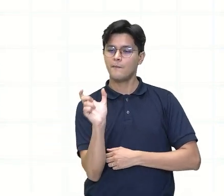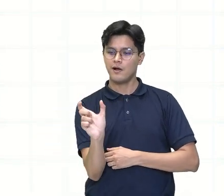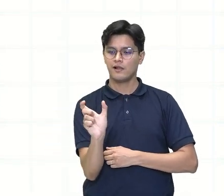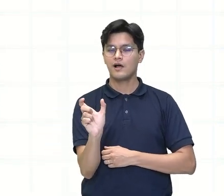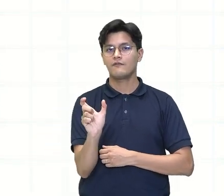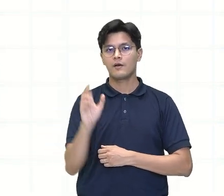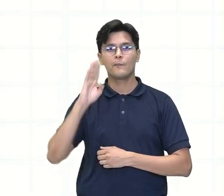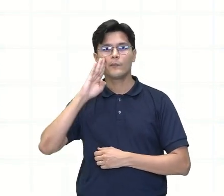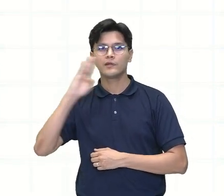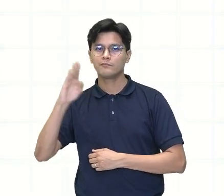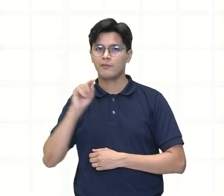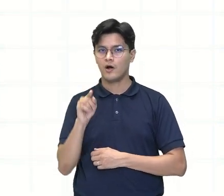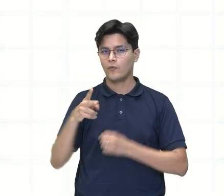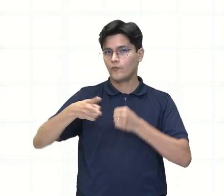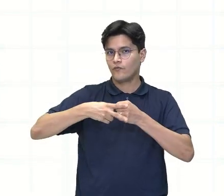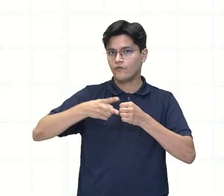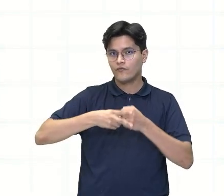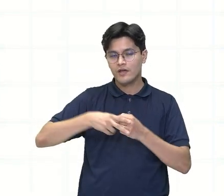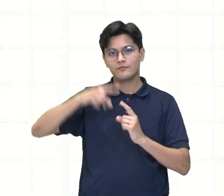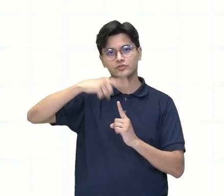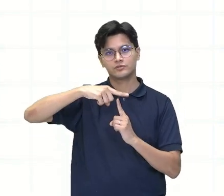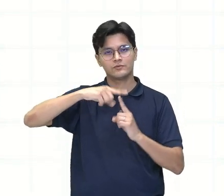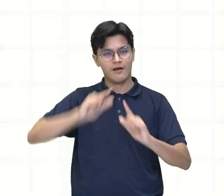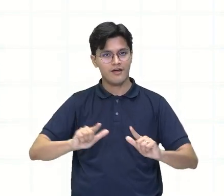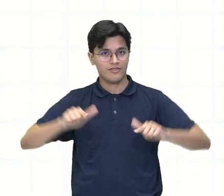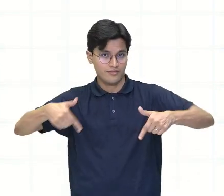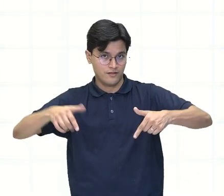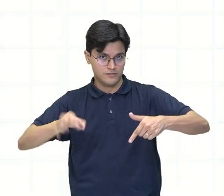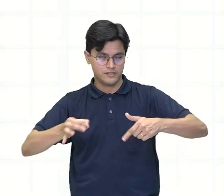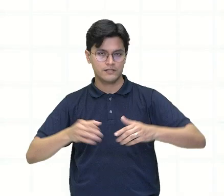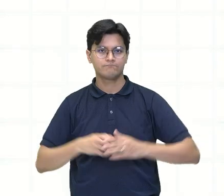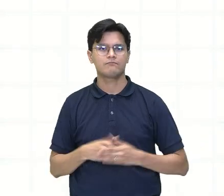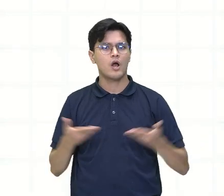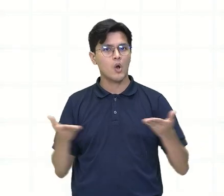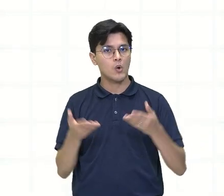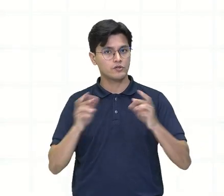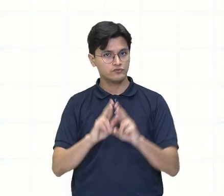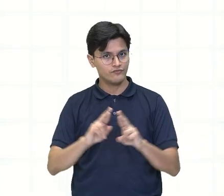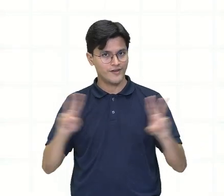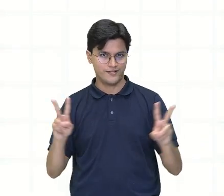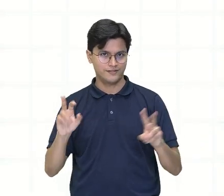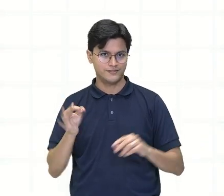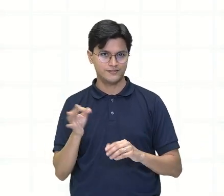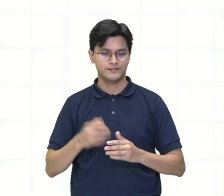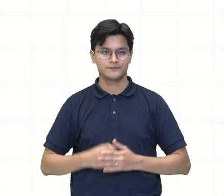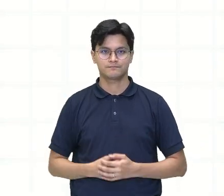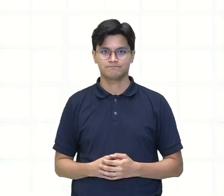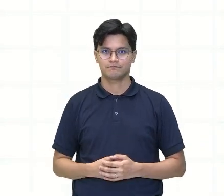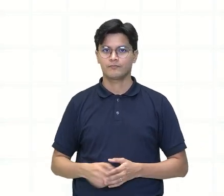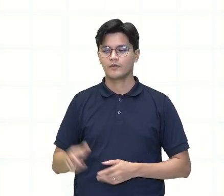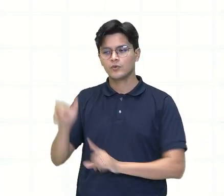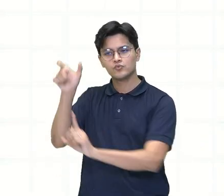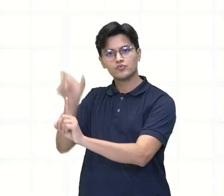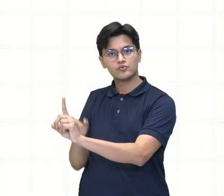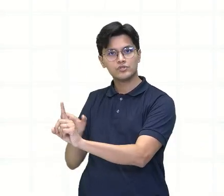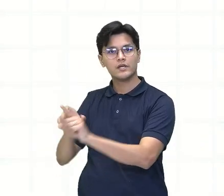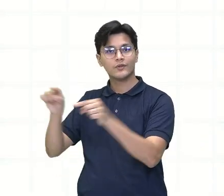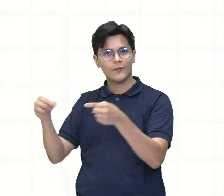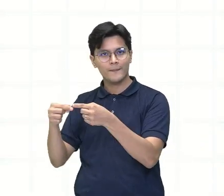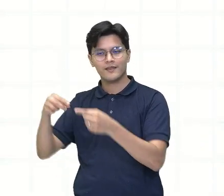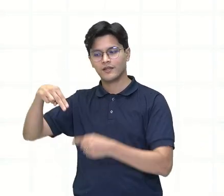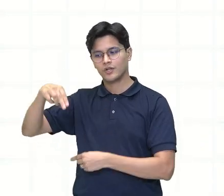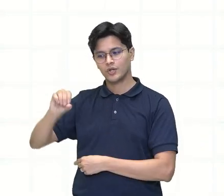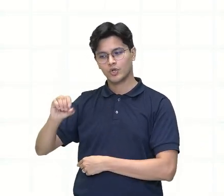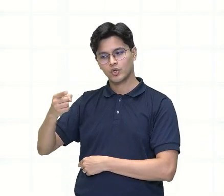Quem permanecemos sentados? Nós, né? Logo, nós é o quê? Sujeito. E o predicado, tudo que